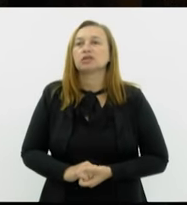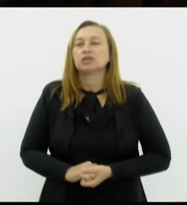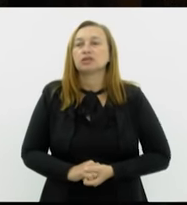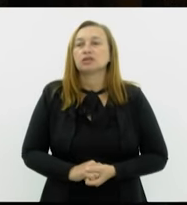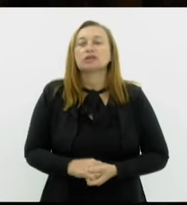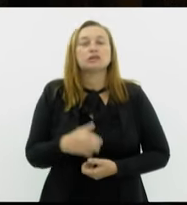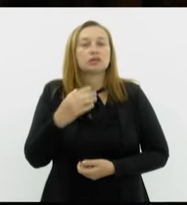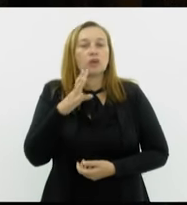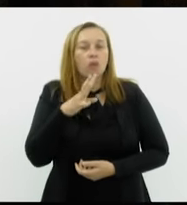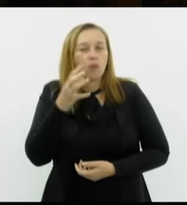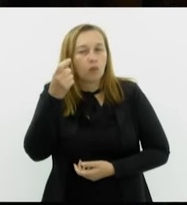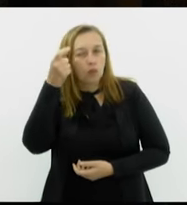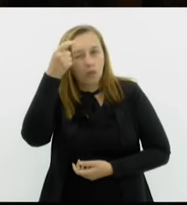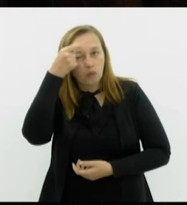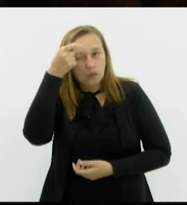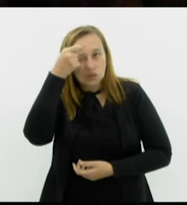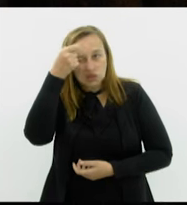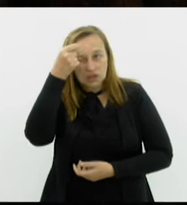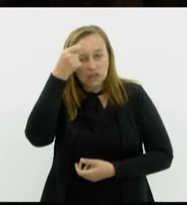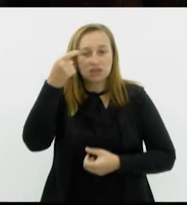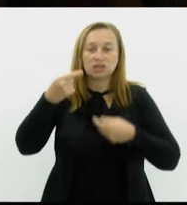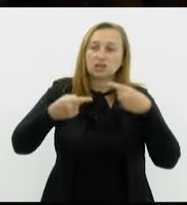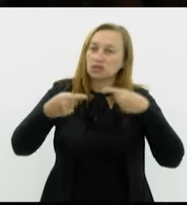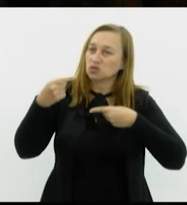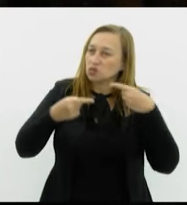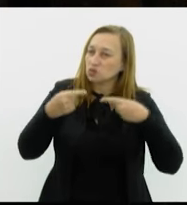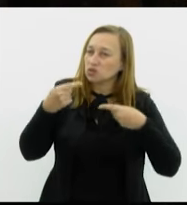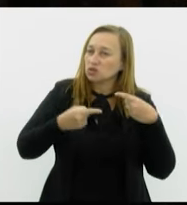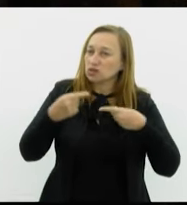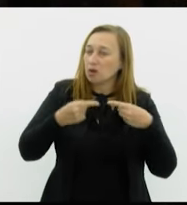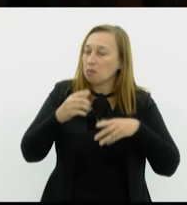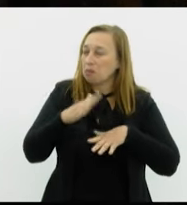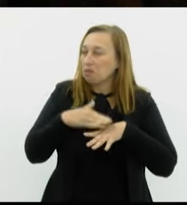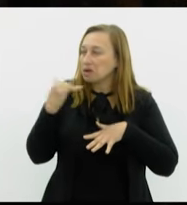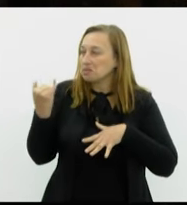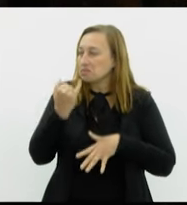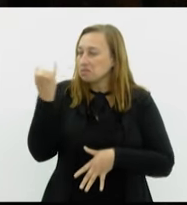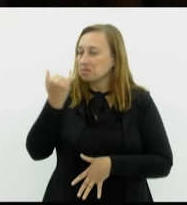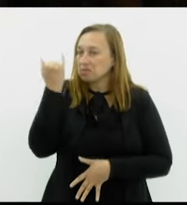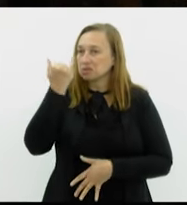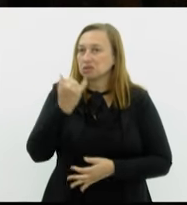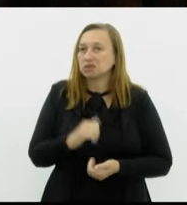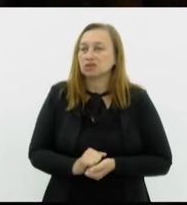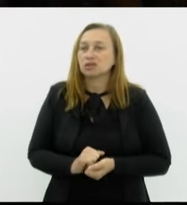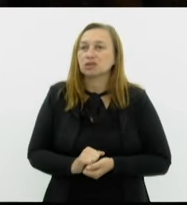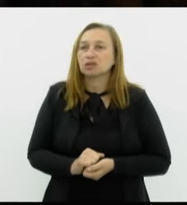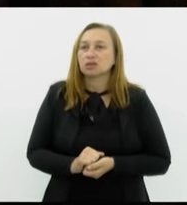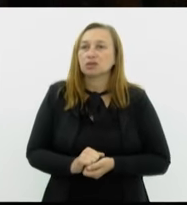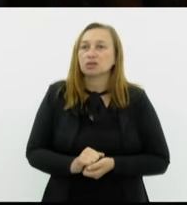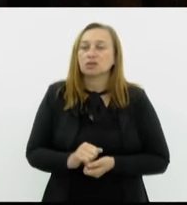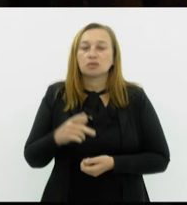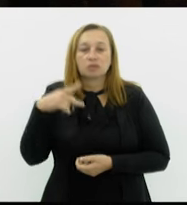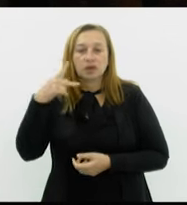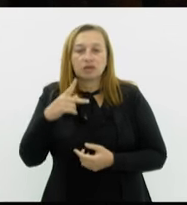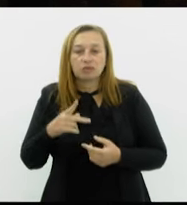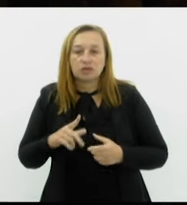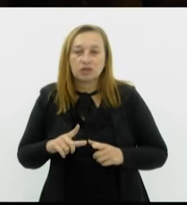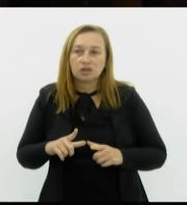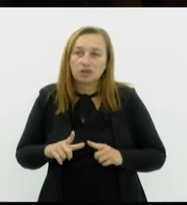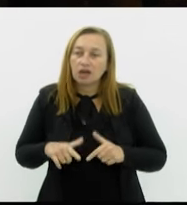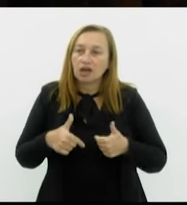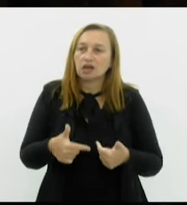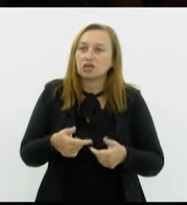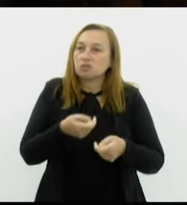ter ciência nessa discussão, que é a discussão mais importante do parlamento. O parlamento surge para controlar o